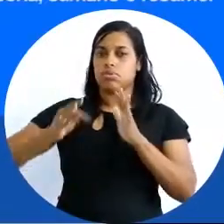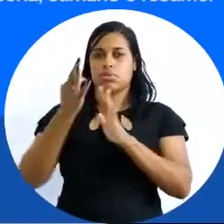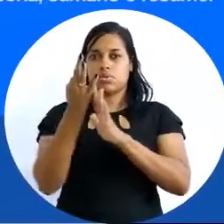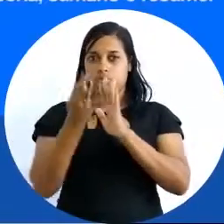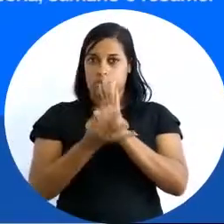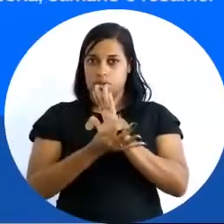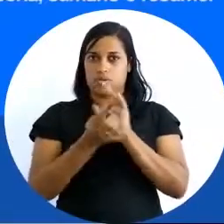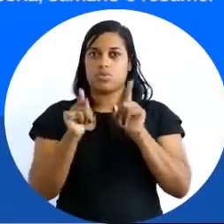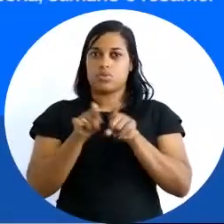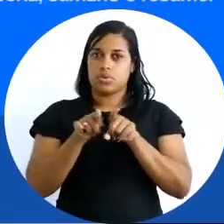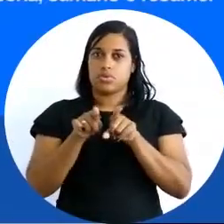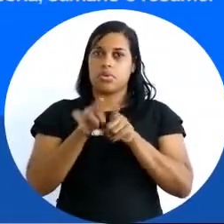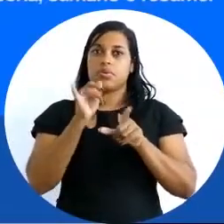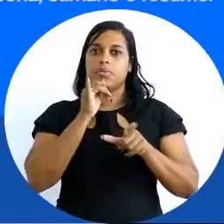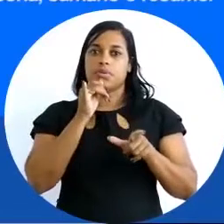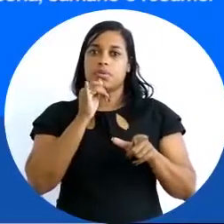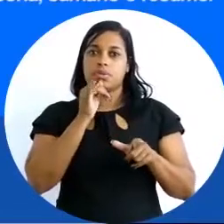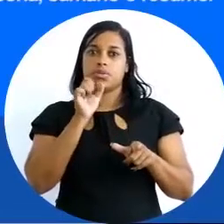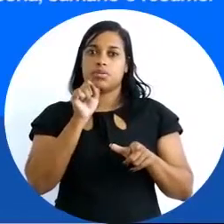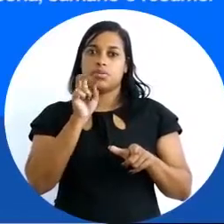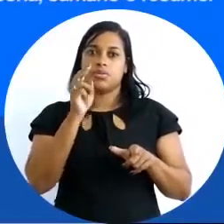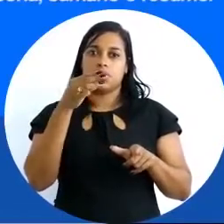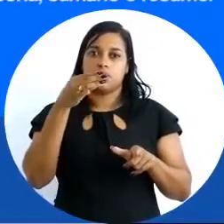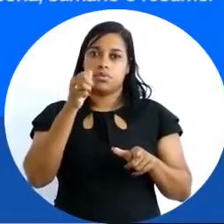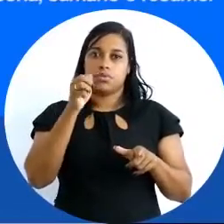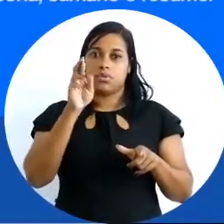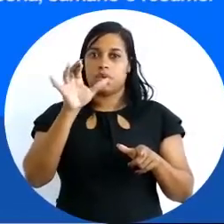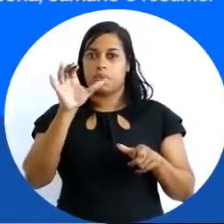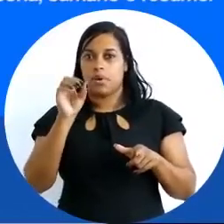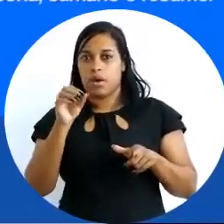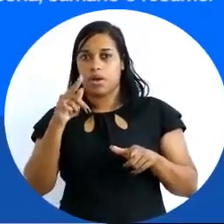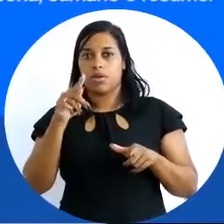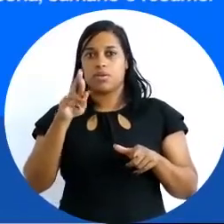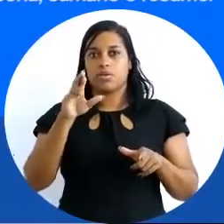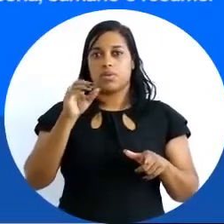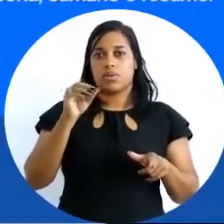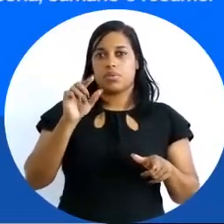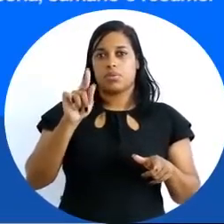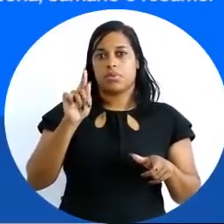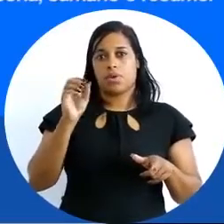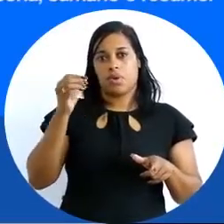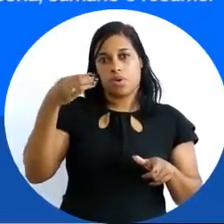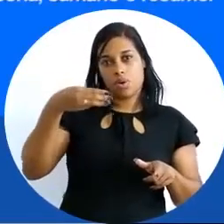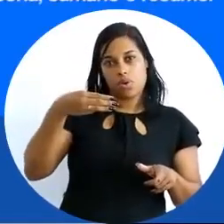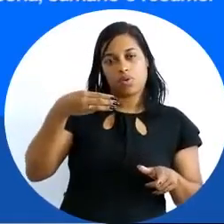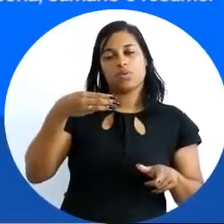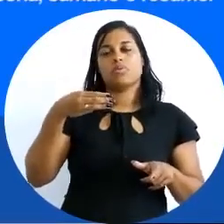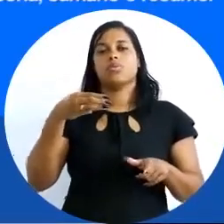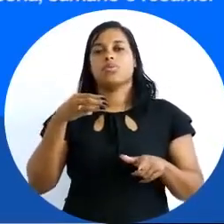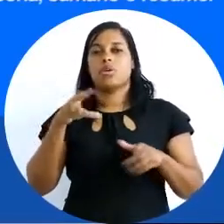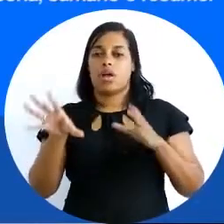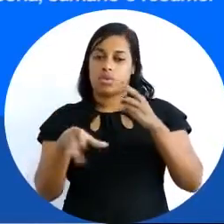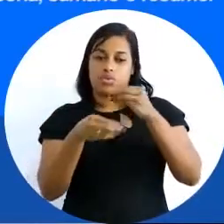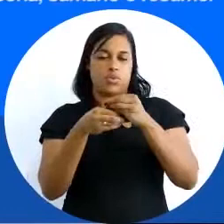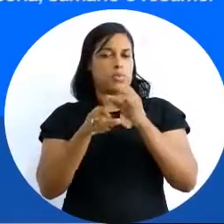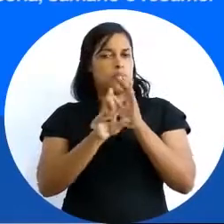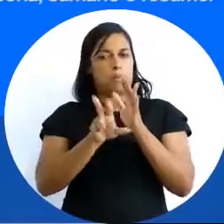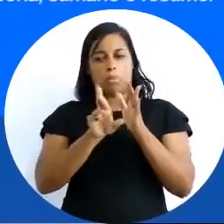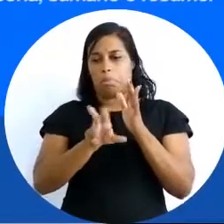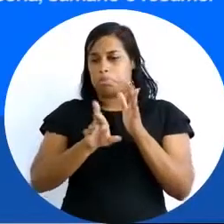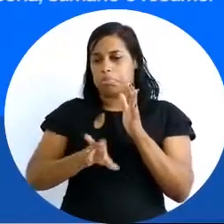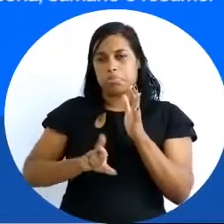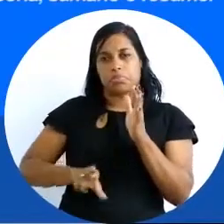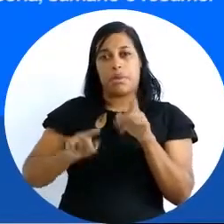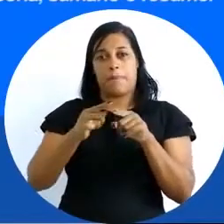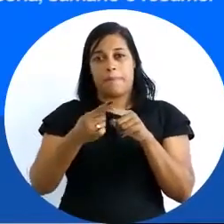texto. Então, por exemplo, sumário, prólogo, resumo, vai cobrir diversas partes.